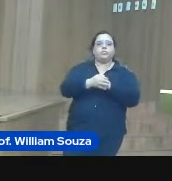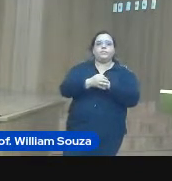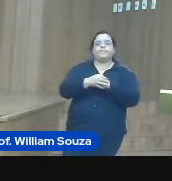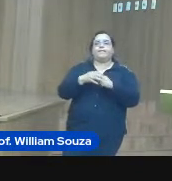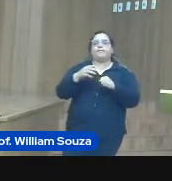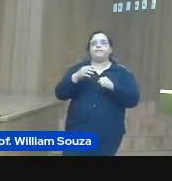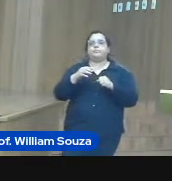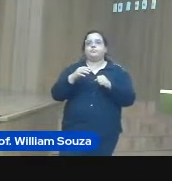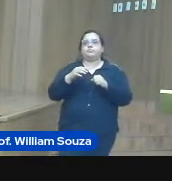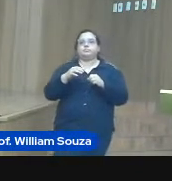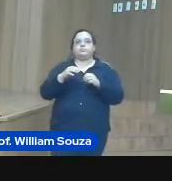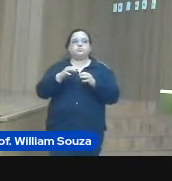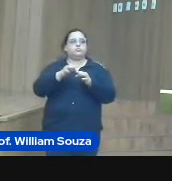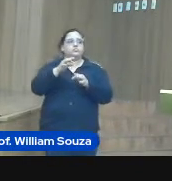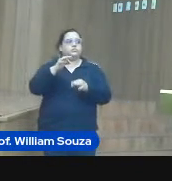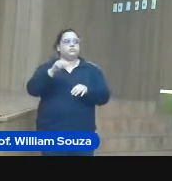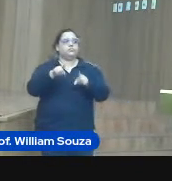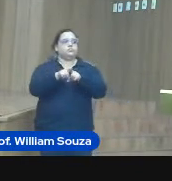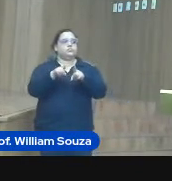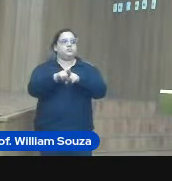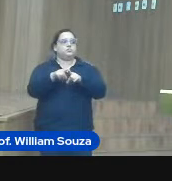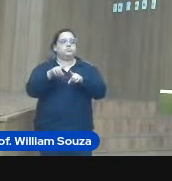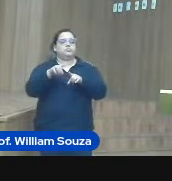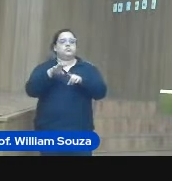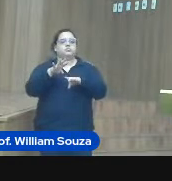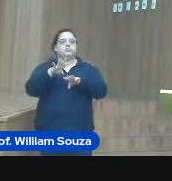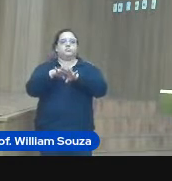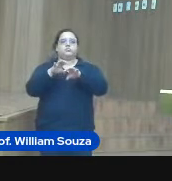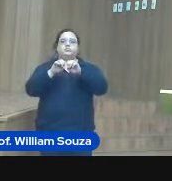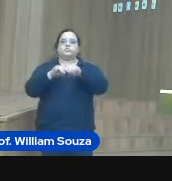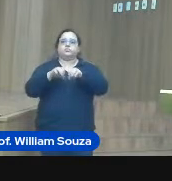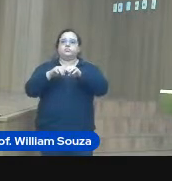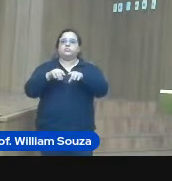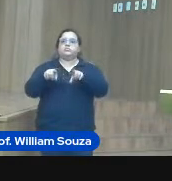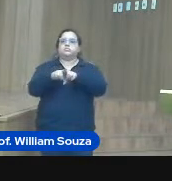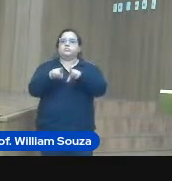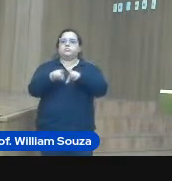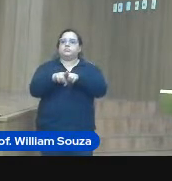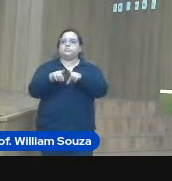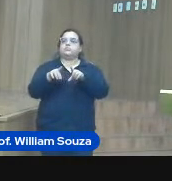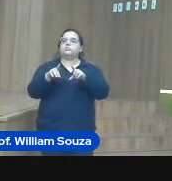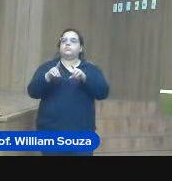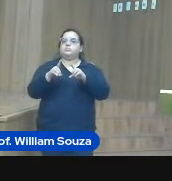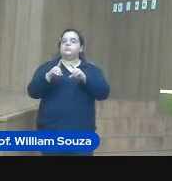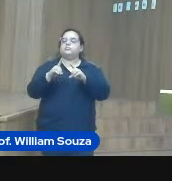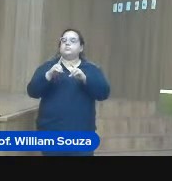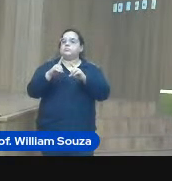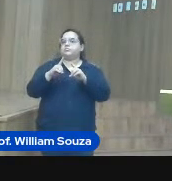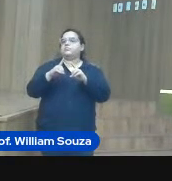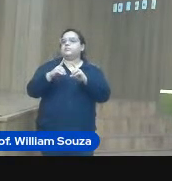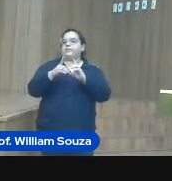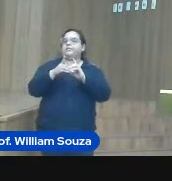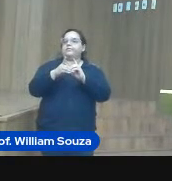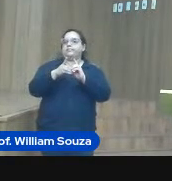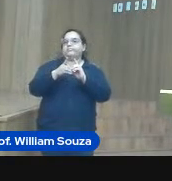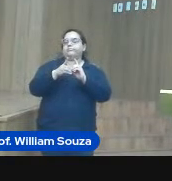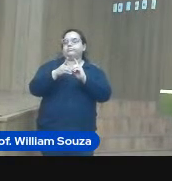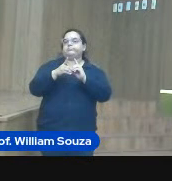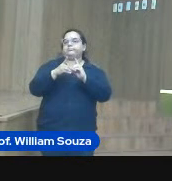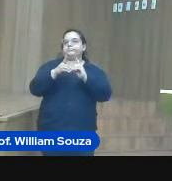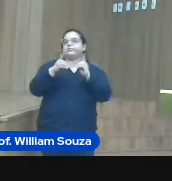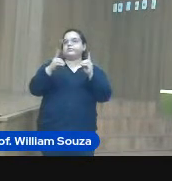específico e a metodologia e a didática. Isso é ridículo. Quer dizer,